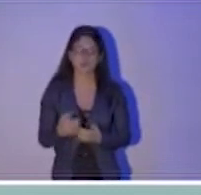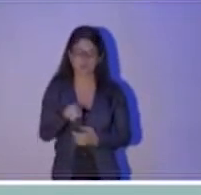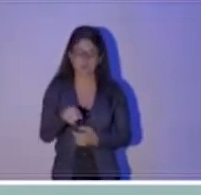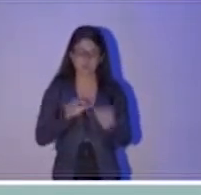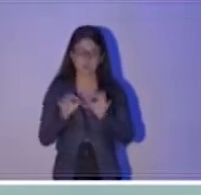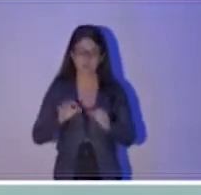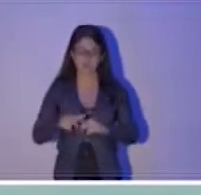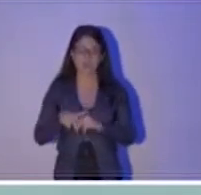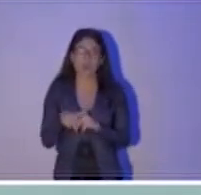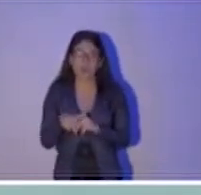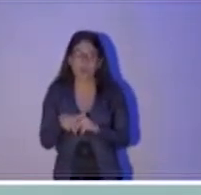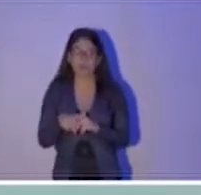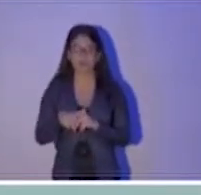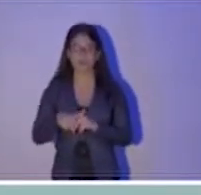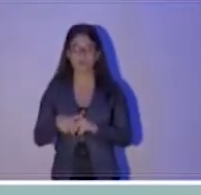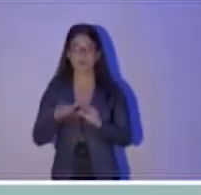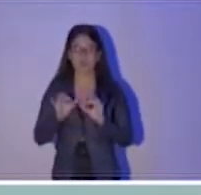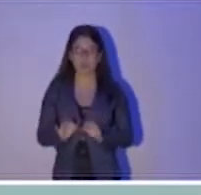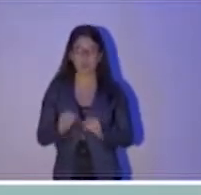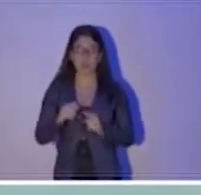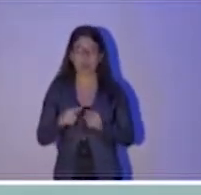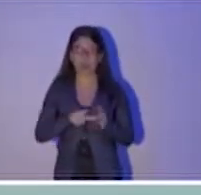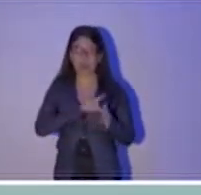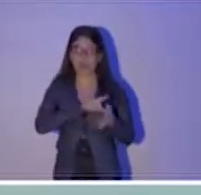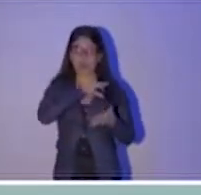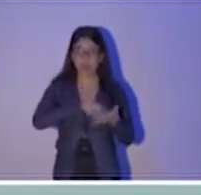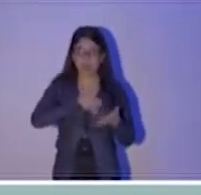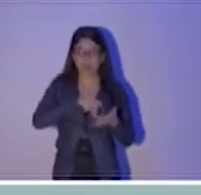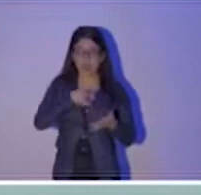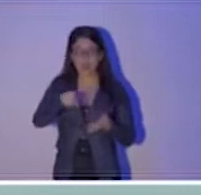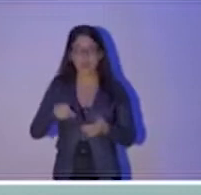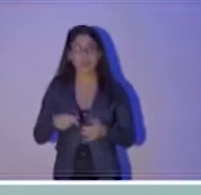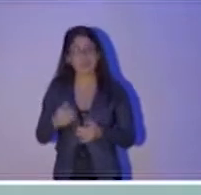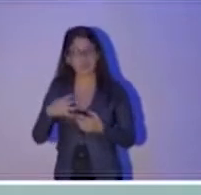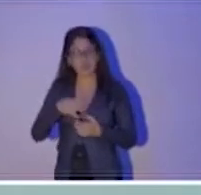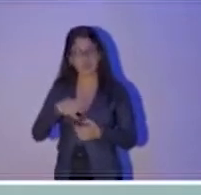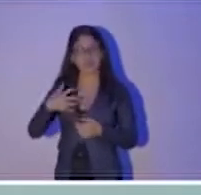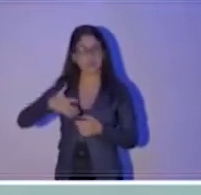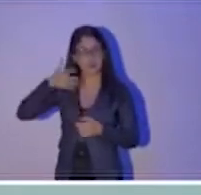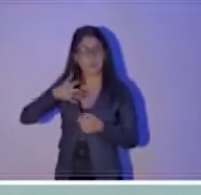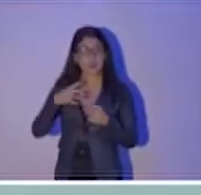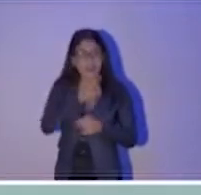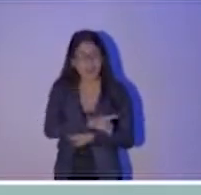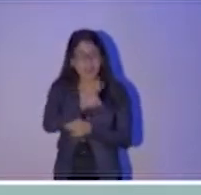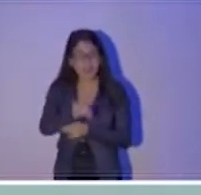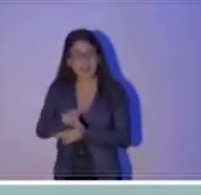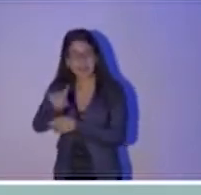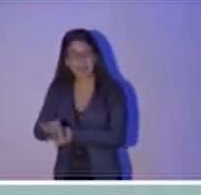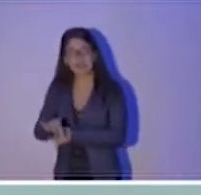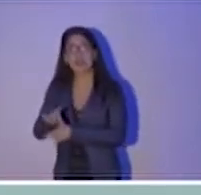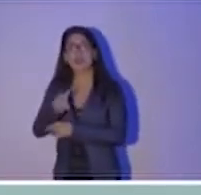postura, leia o texto antes, fale para o público. Ela foi dizendo para todos nós, a